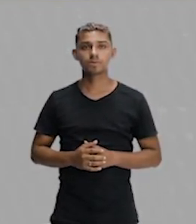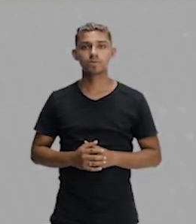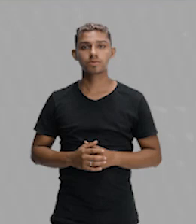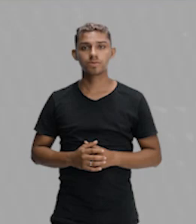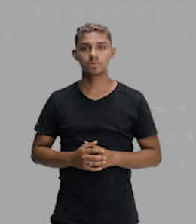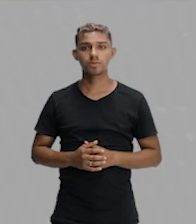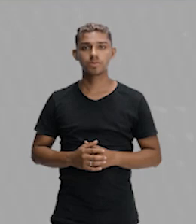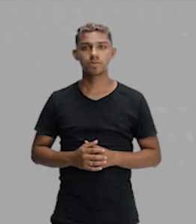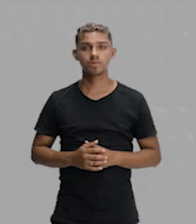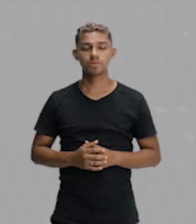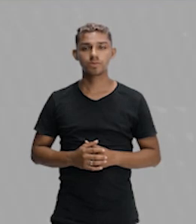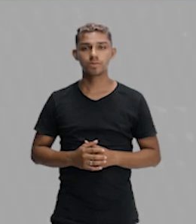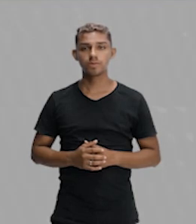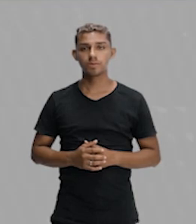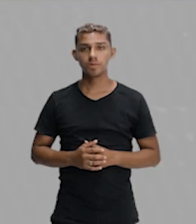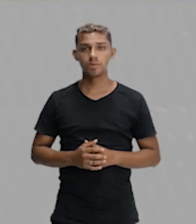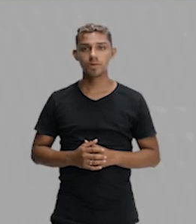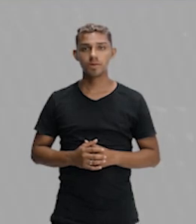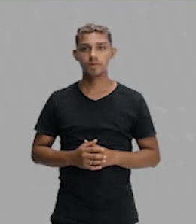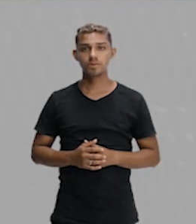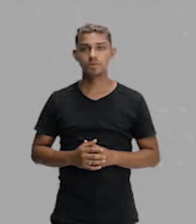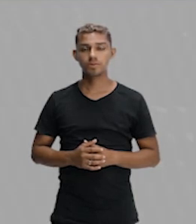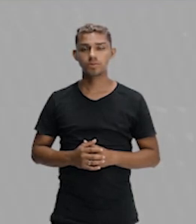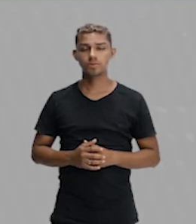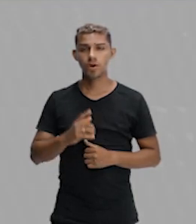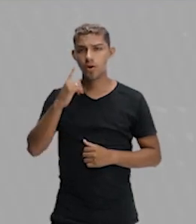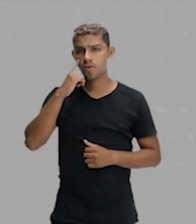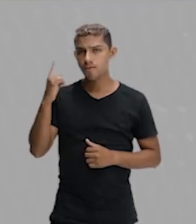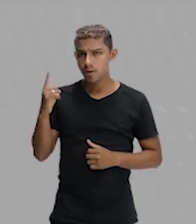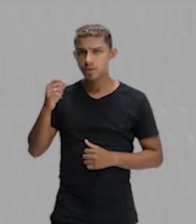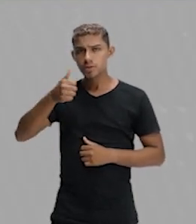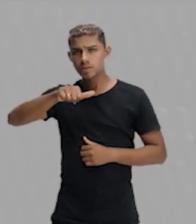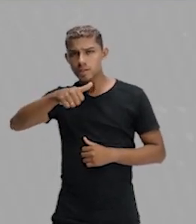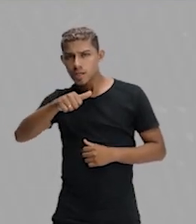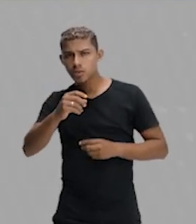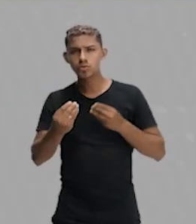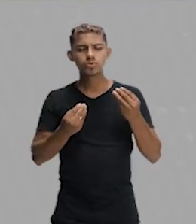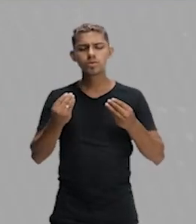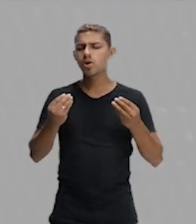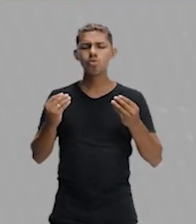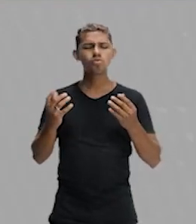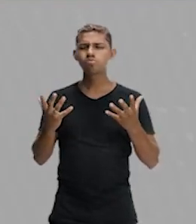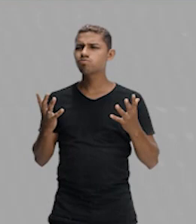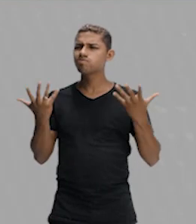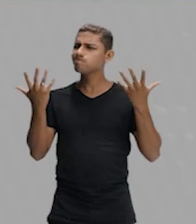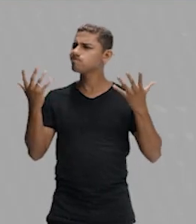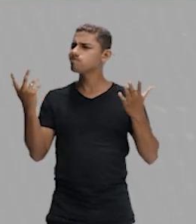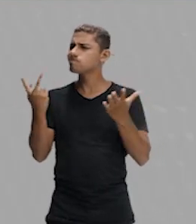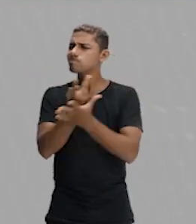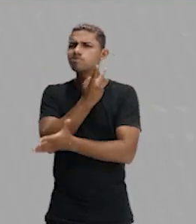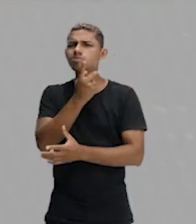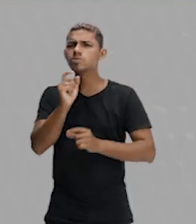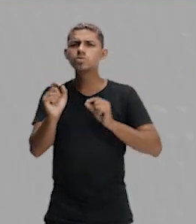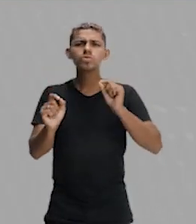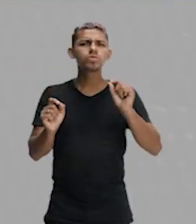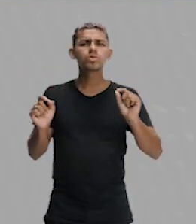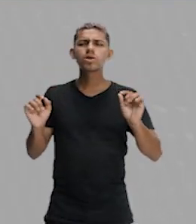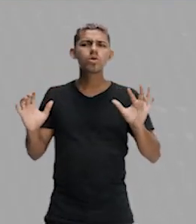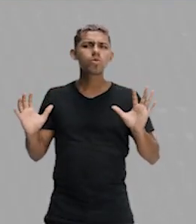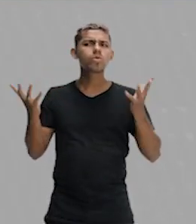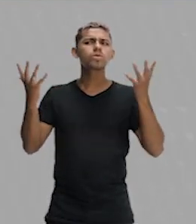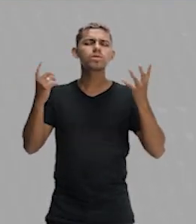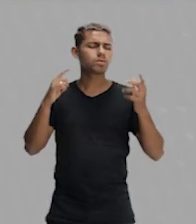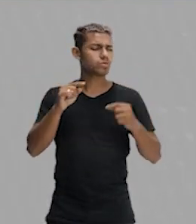da negativa. Ok? O que nós vamos analisar é o que acontece entre essas placas. Certo? Entre as placas, ela vai